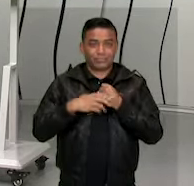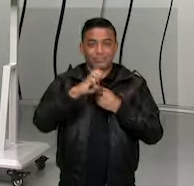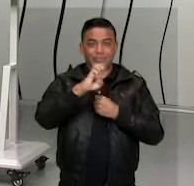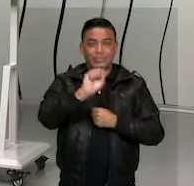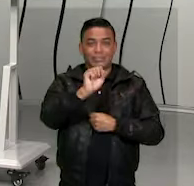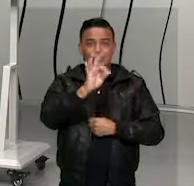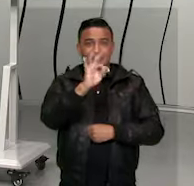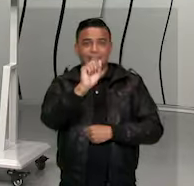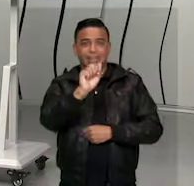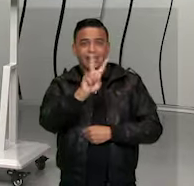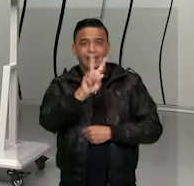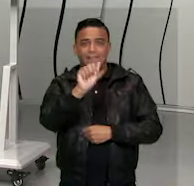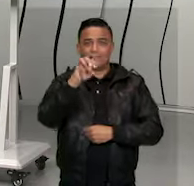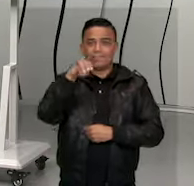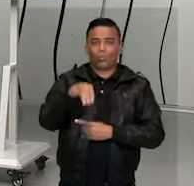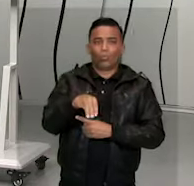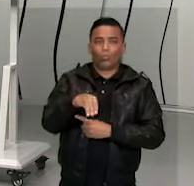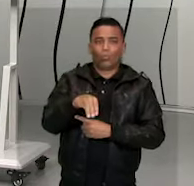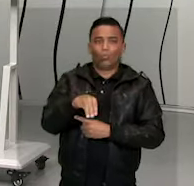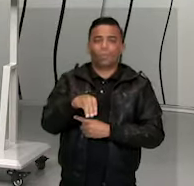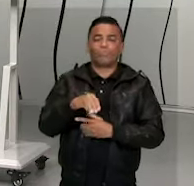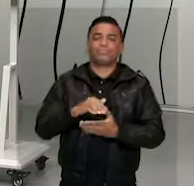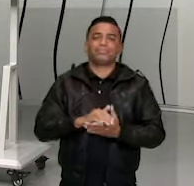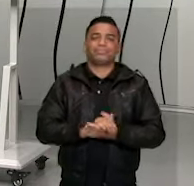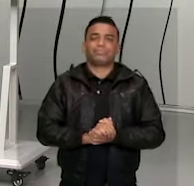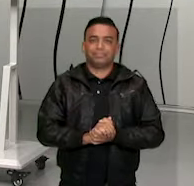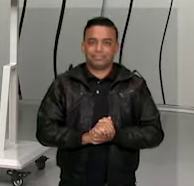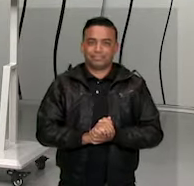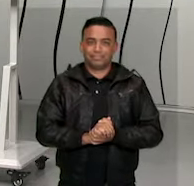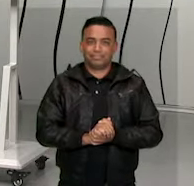Estavam, deixa eu desmanchar aqui.